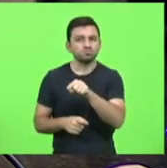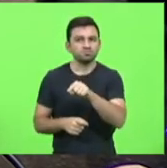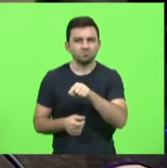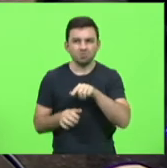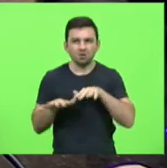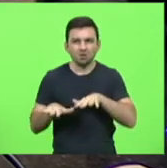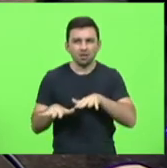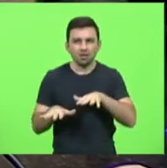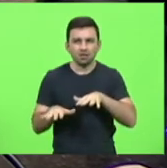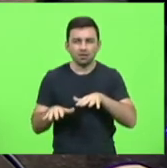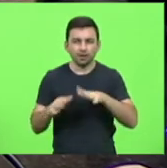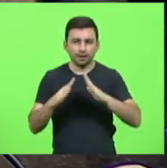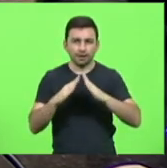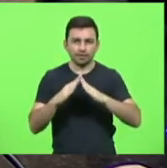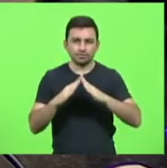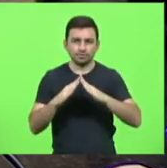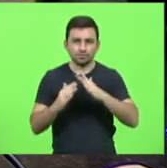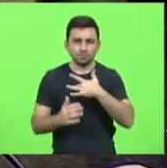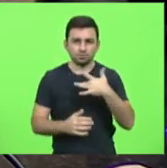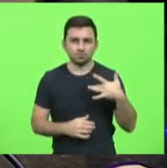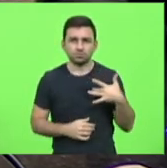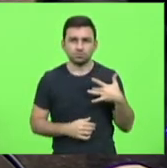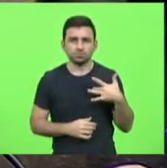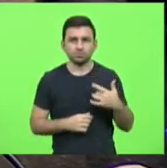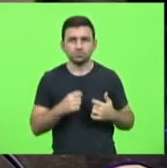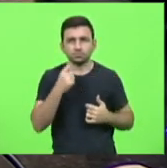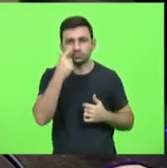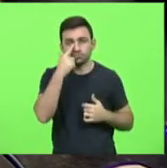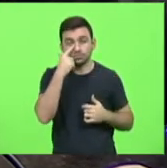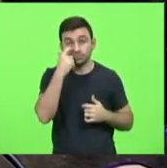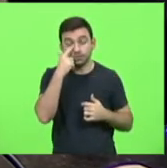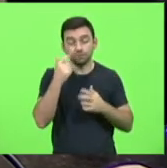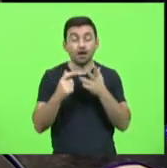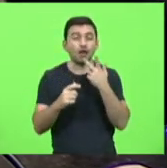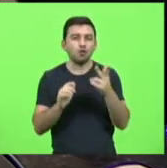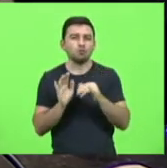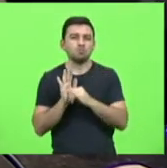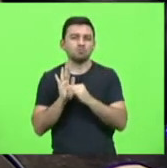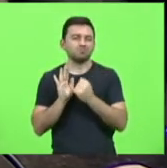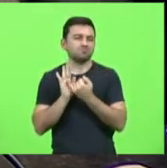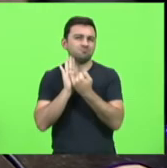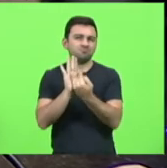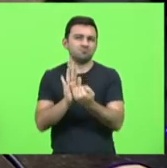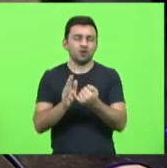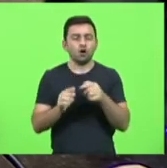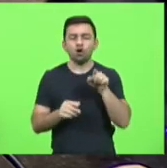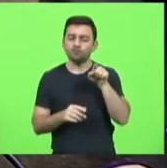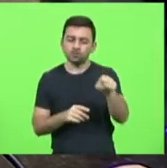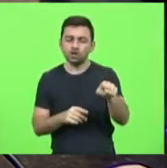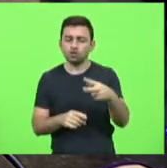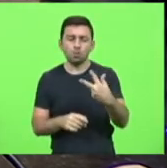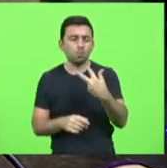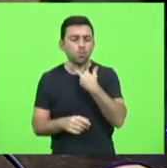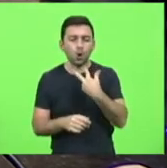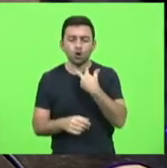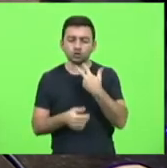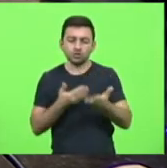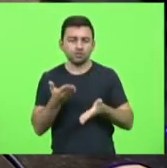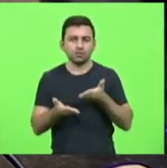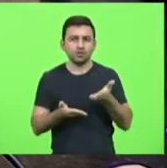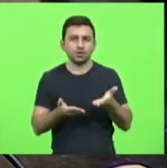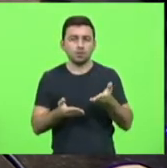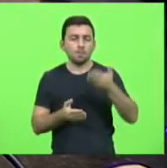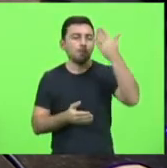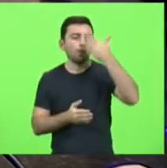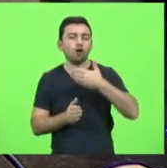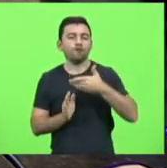posto de saúde que negou o tratamento para o paciente porque não tinha